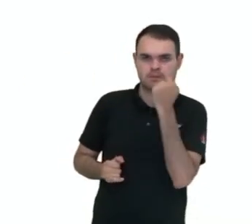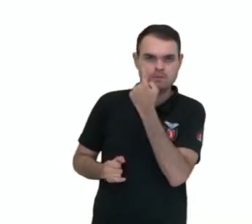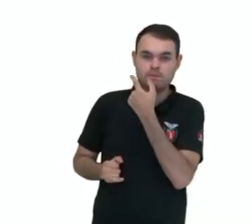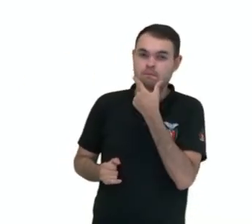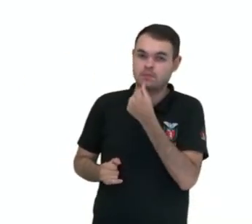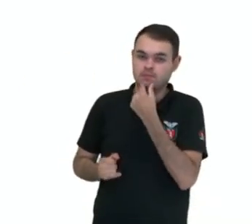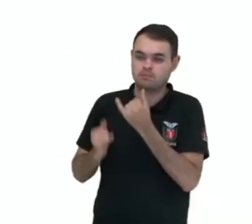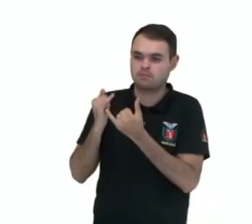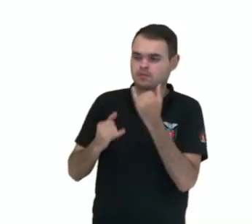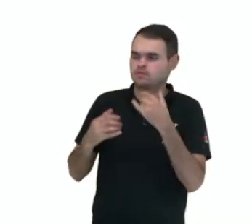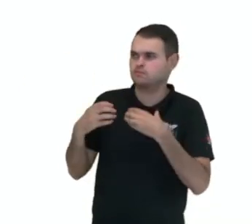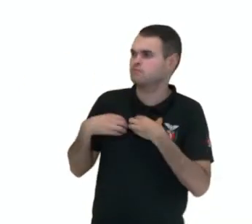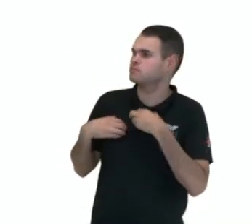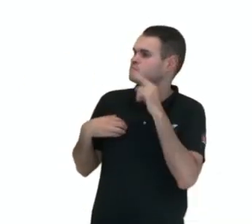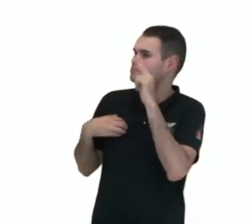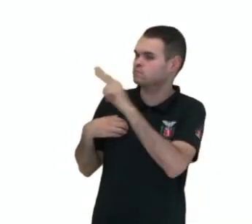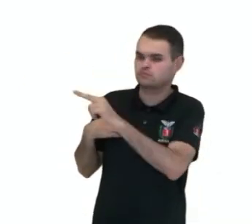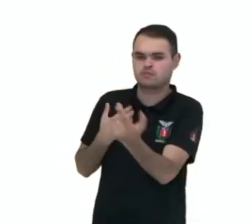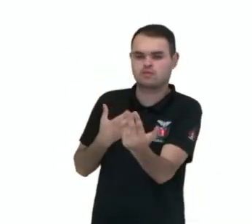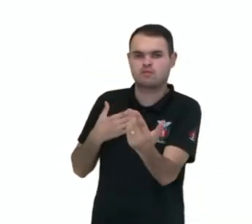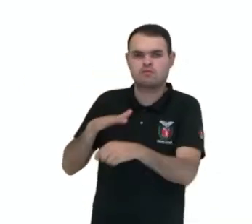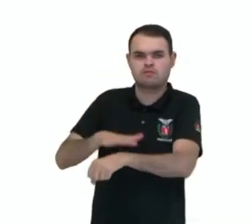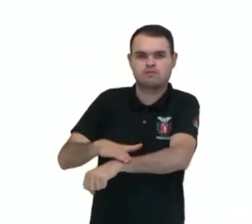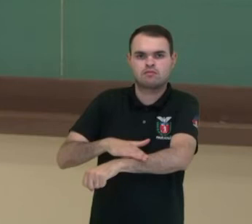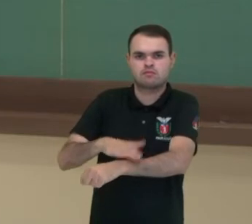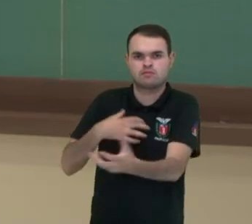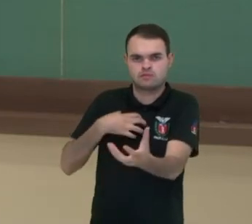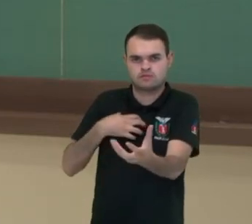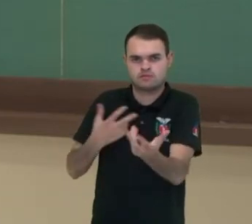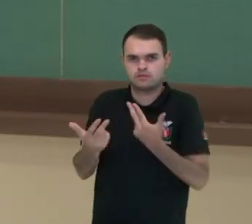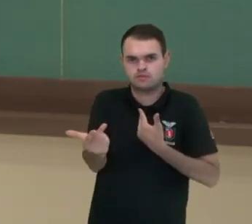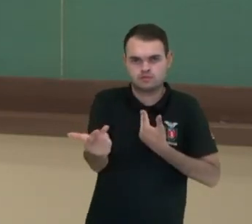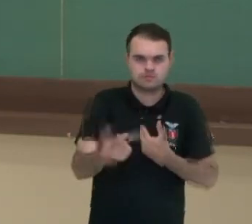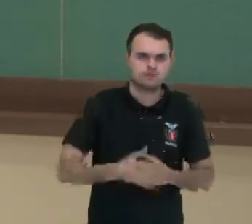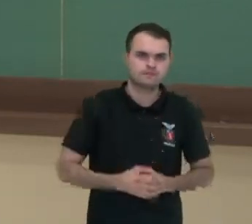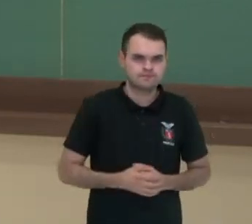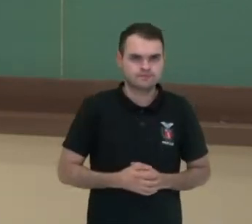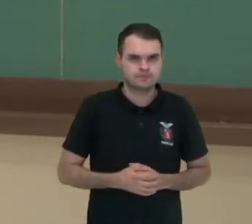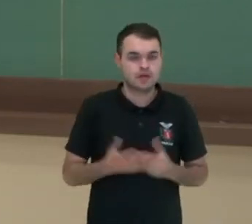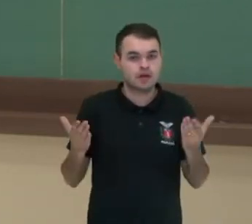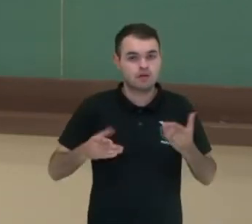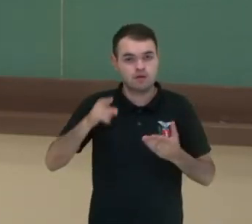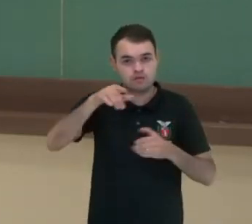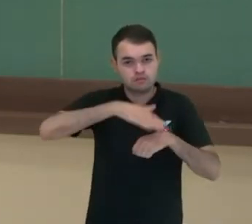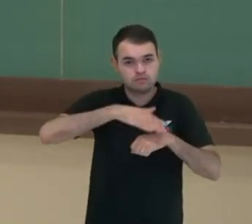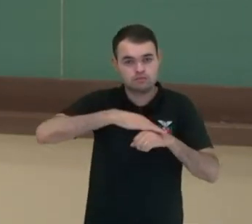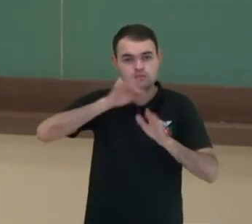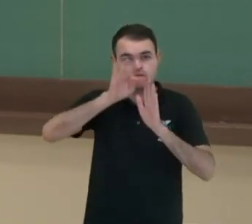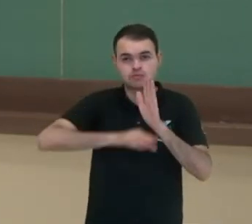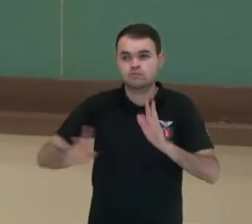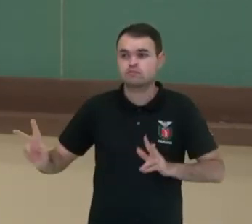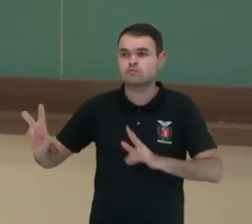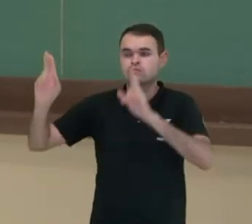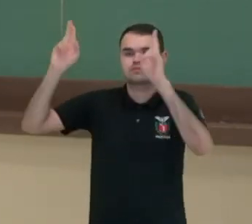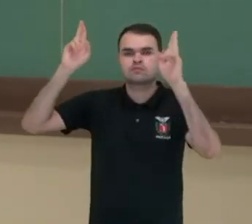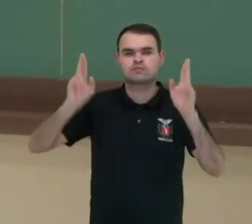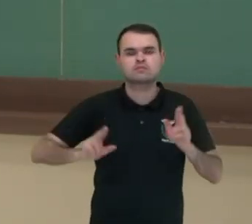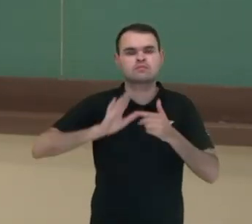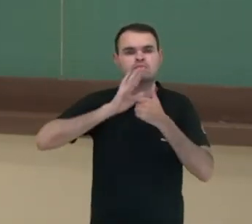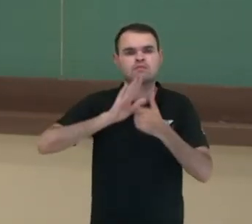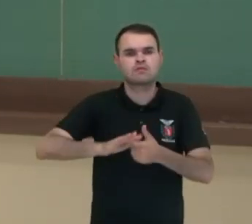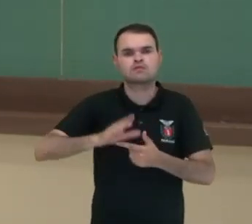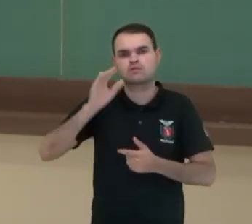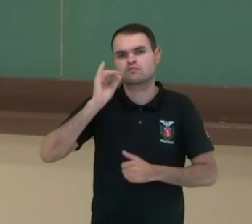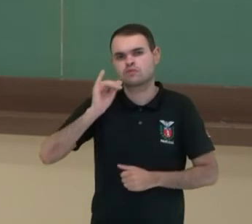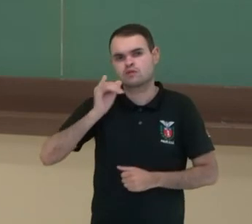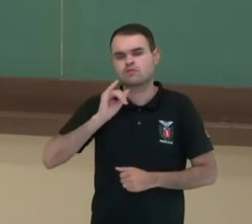e sentisse tudo o que ele sente. Agora eu quero que você transcreva do texto um trecho que mostre que o narrador conhece